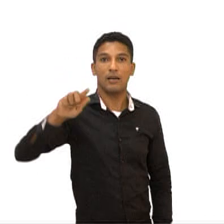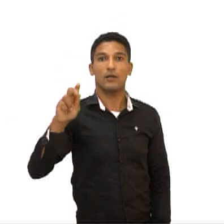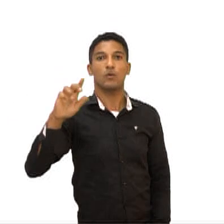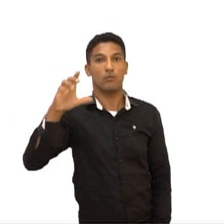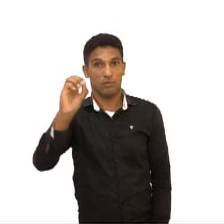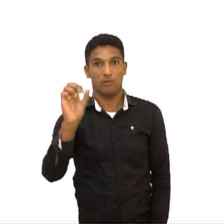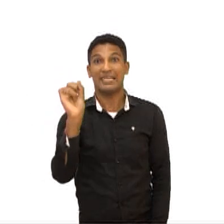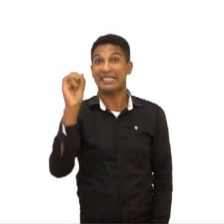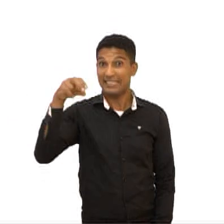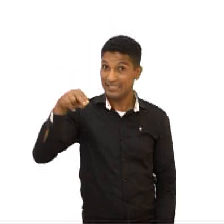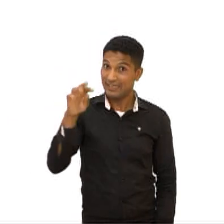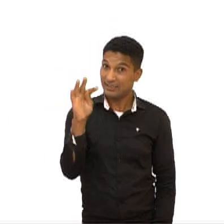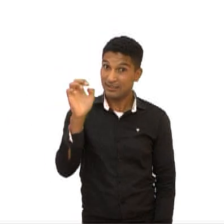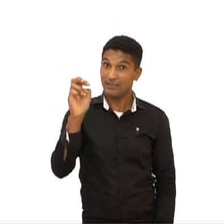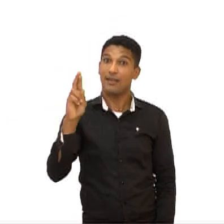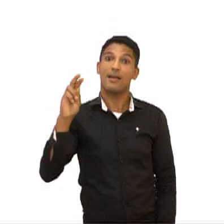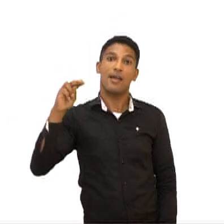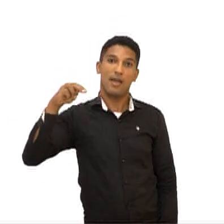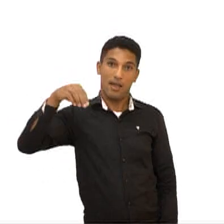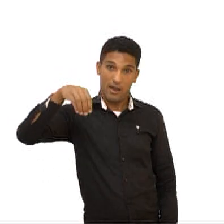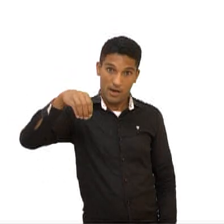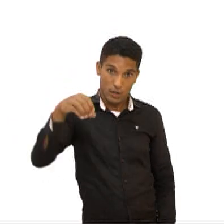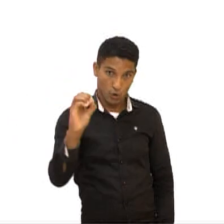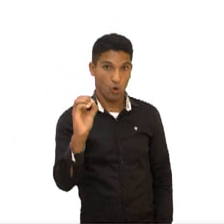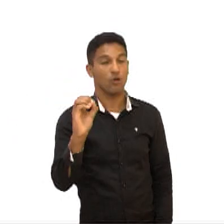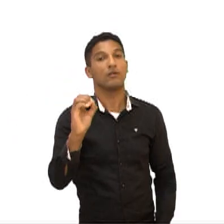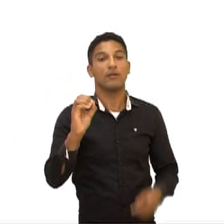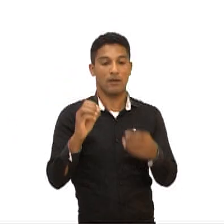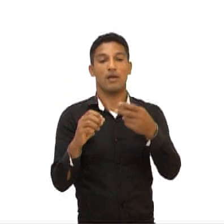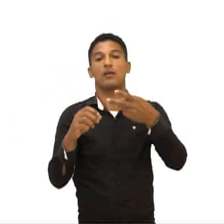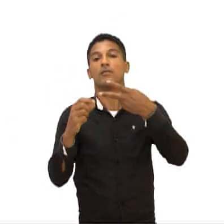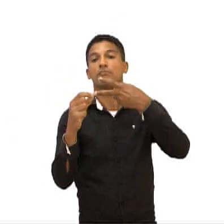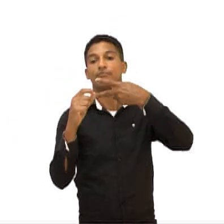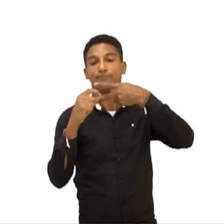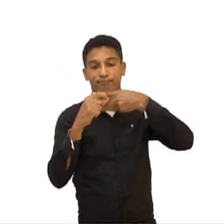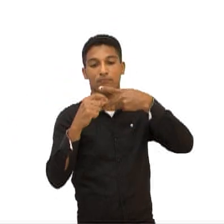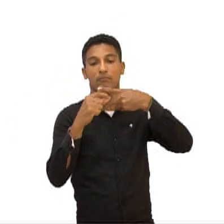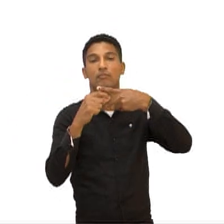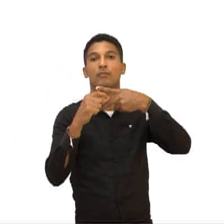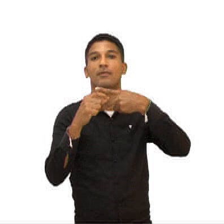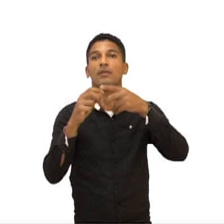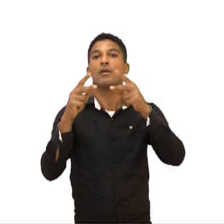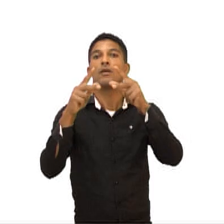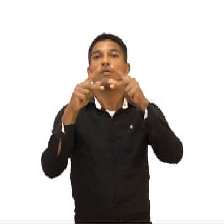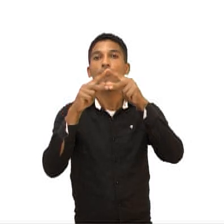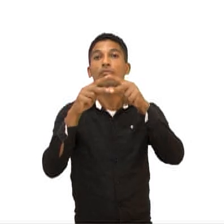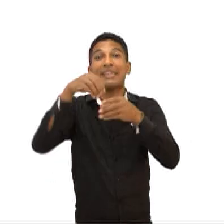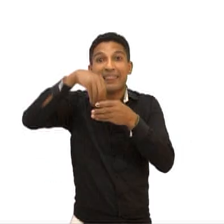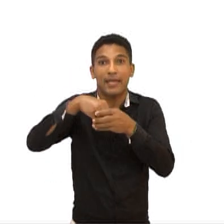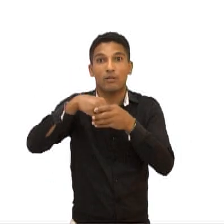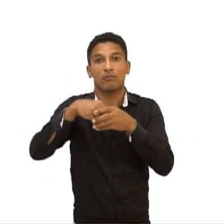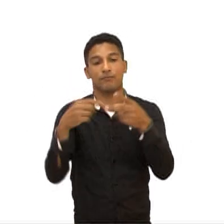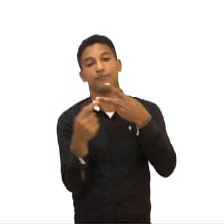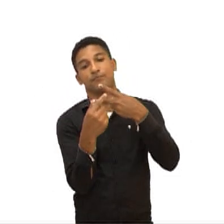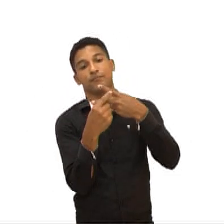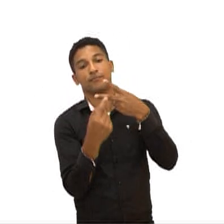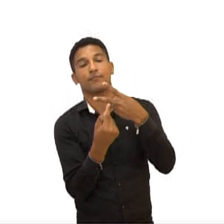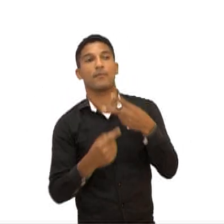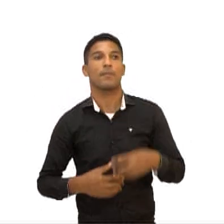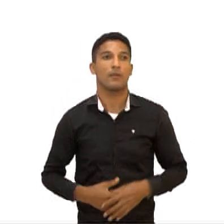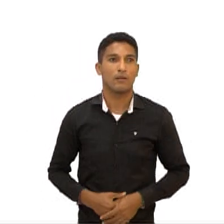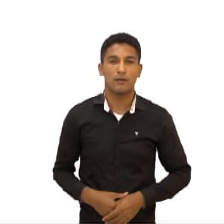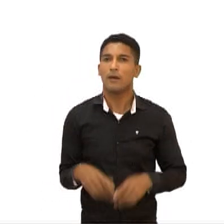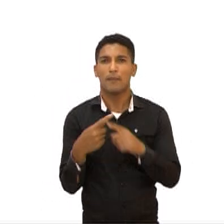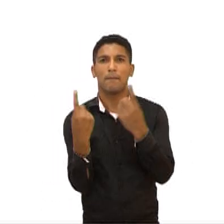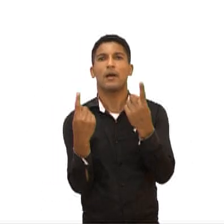Um polígono podemos dizer que são figuras geométricas fechadas, formadas por segmentos de